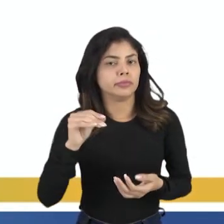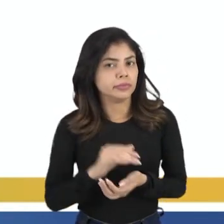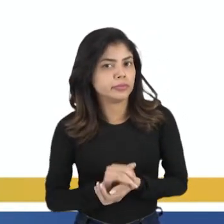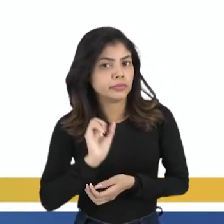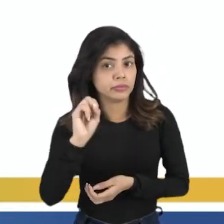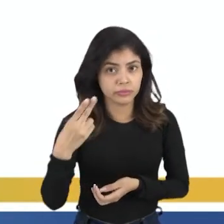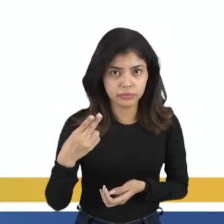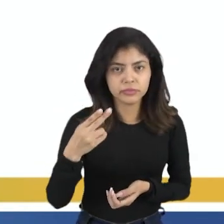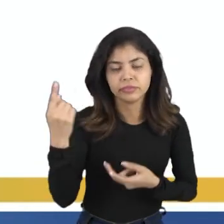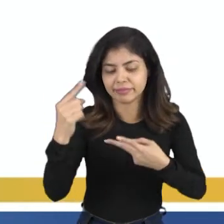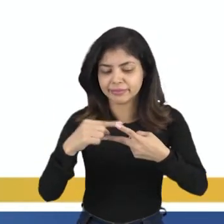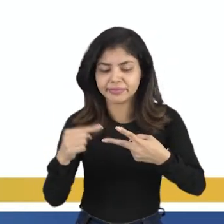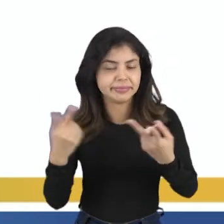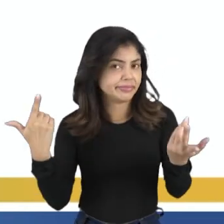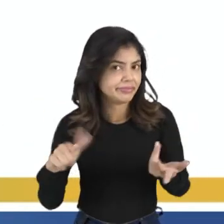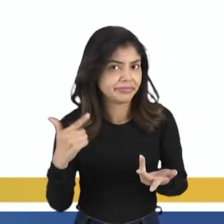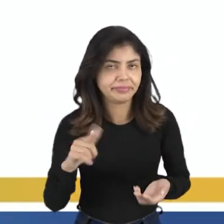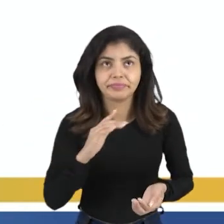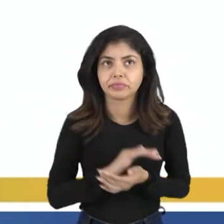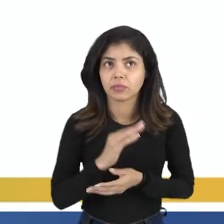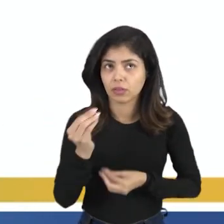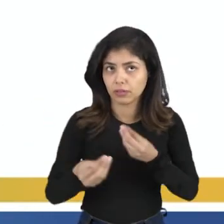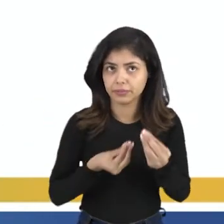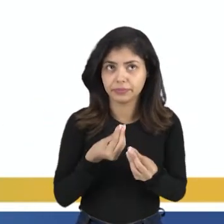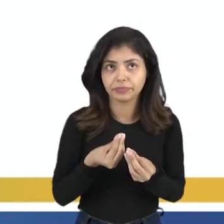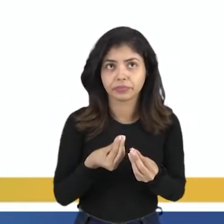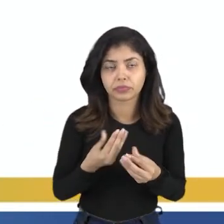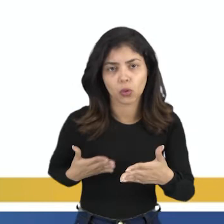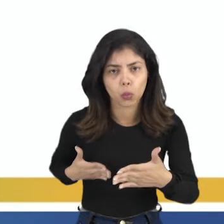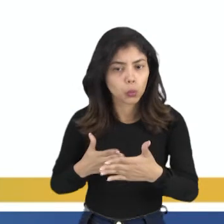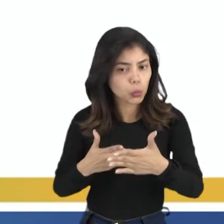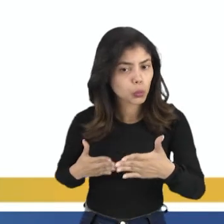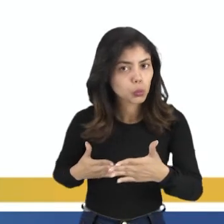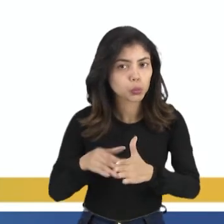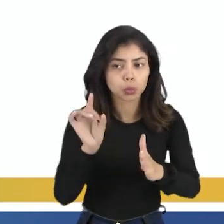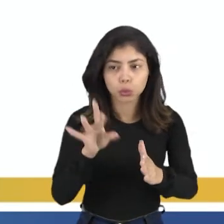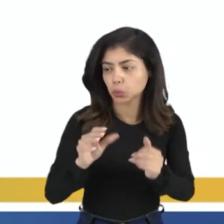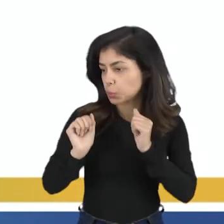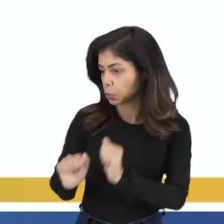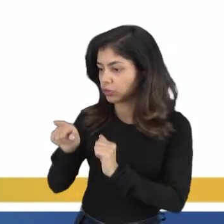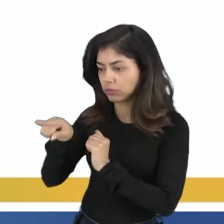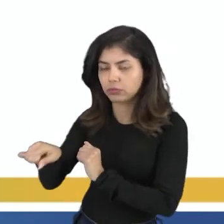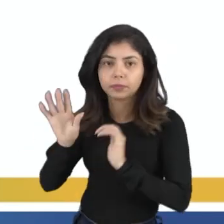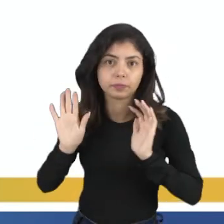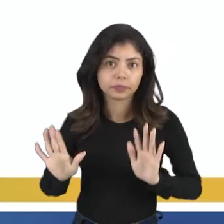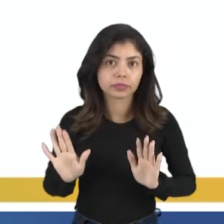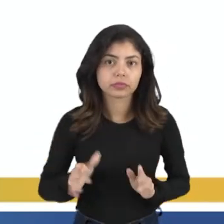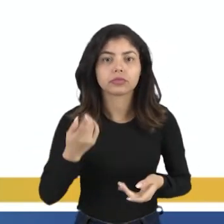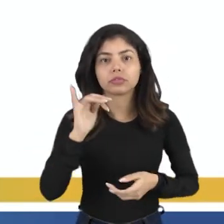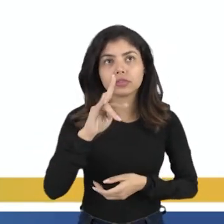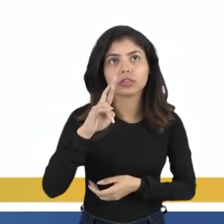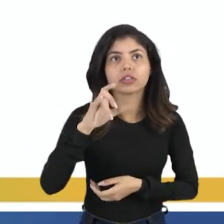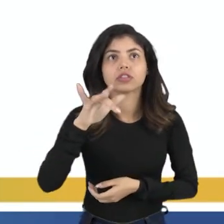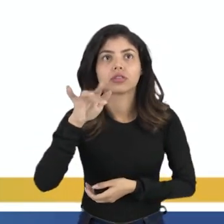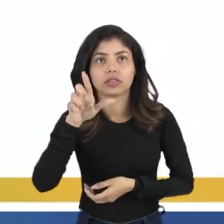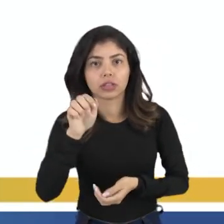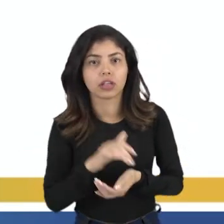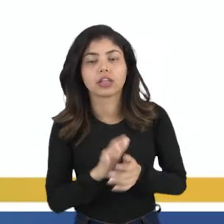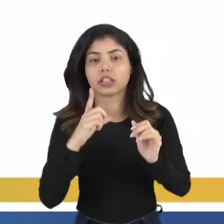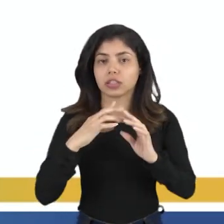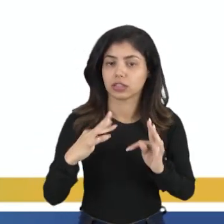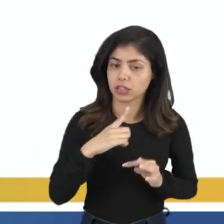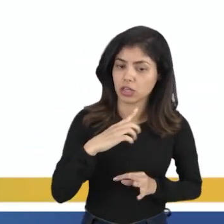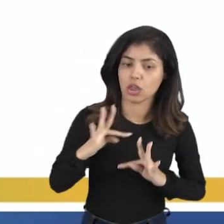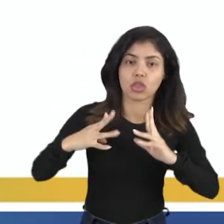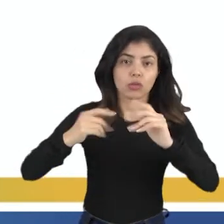ou explícita, porque não existe necessariamente uma delimitação. Ah, só pode ocorrer aqui. A intertextualidade, ela